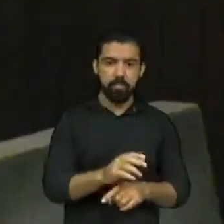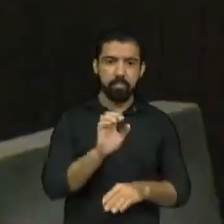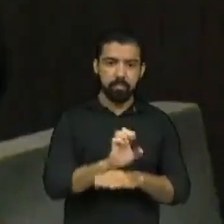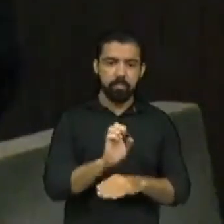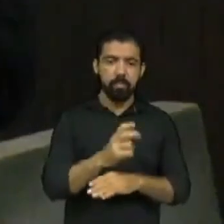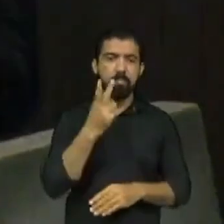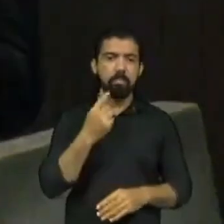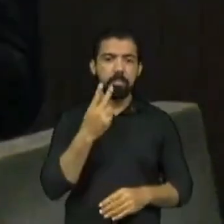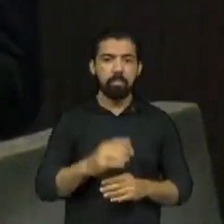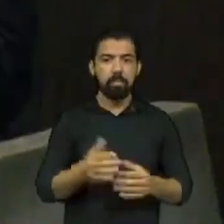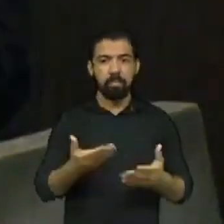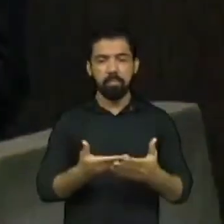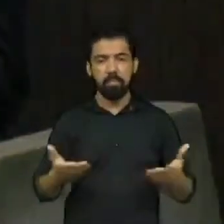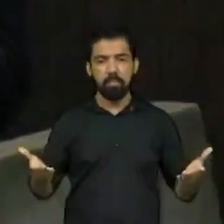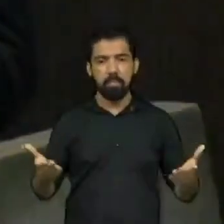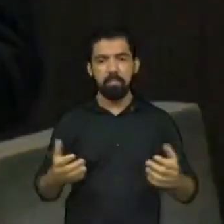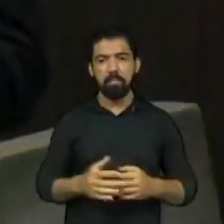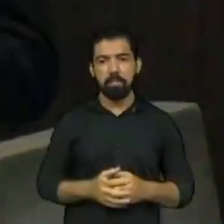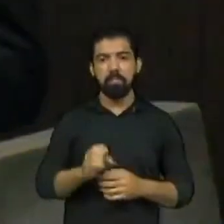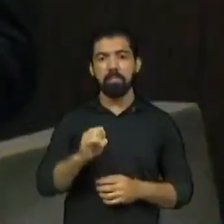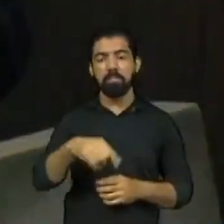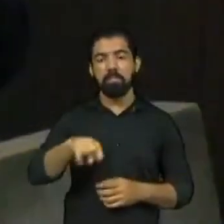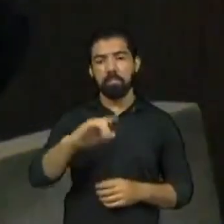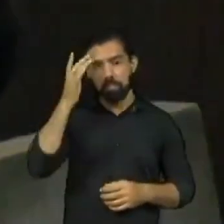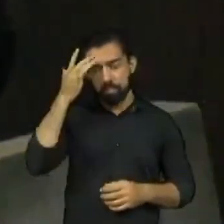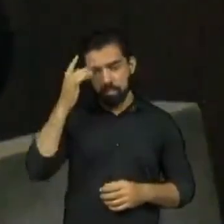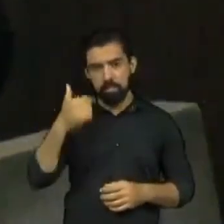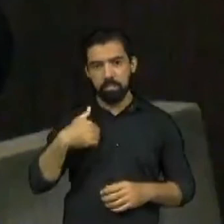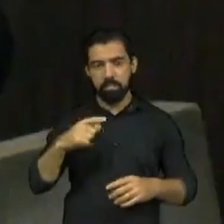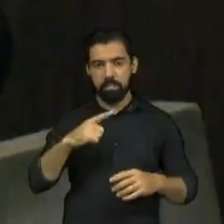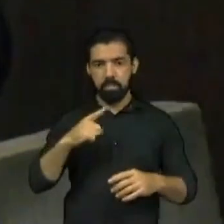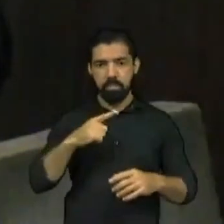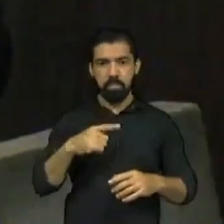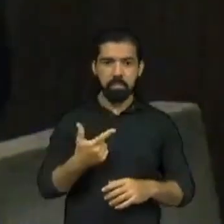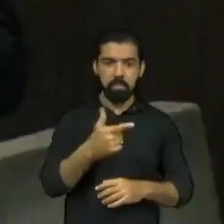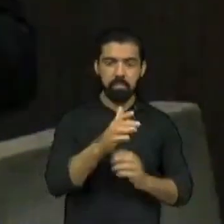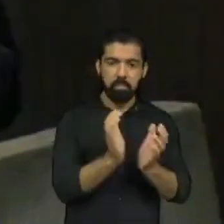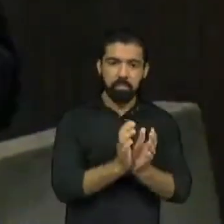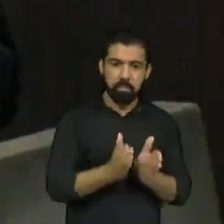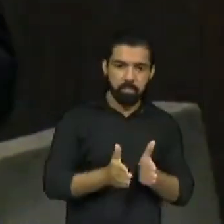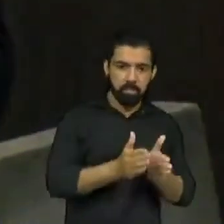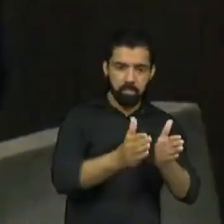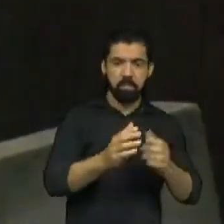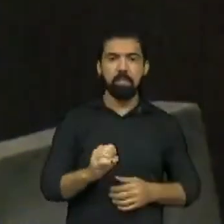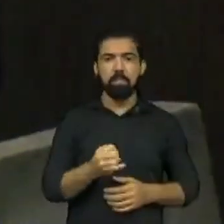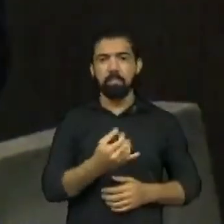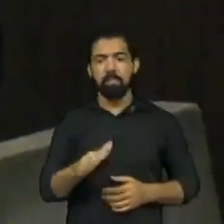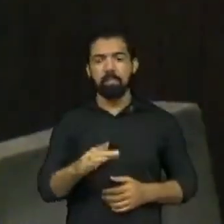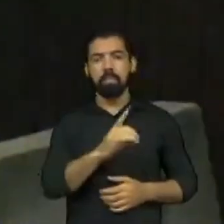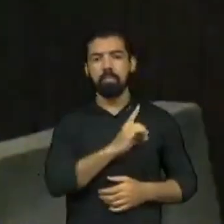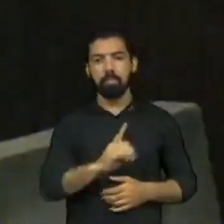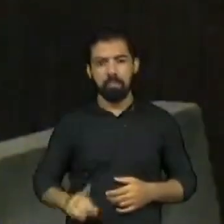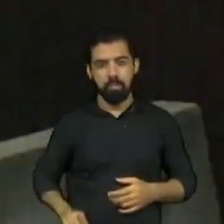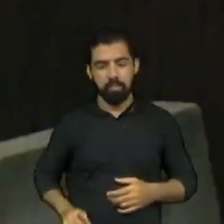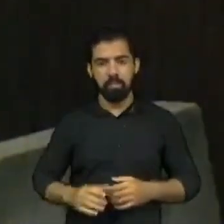todo o Estado do Ceará. E o povo do Ceará, se achar que eu tenho um caminho em outro rumo, tudo bem. Se não achar, é para deputado